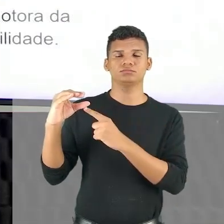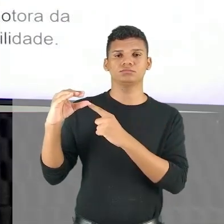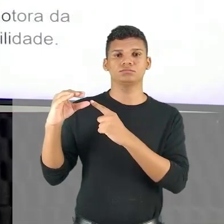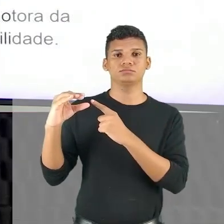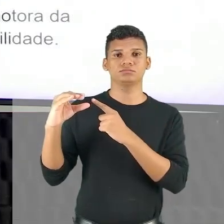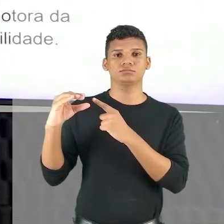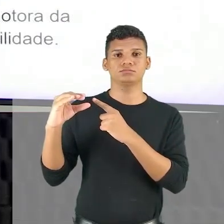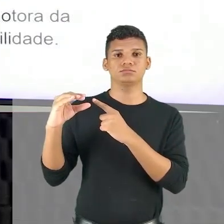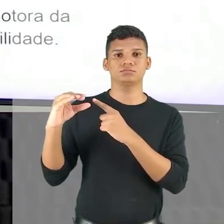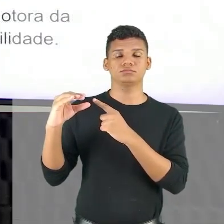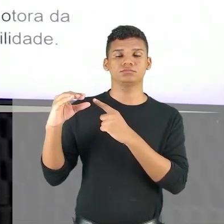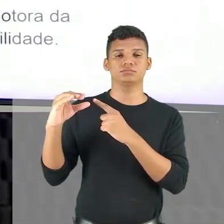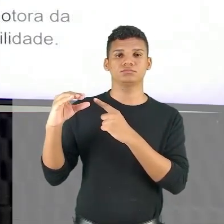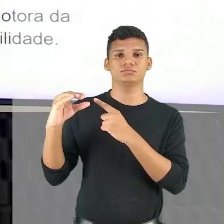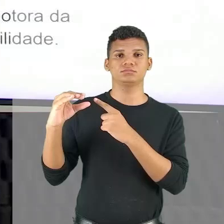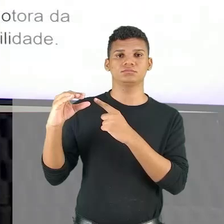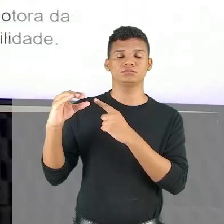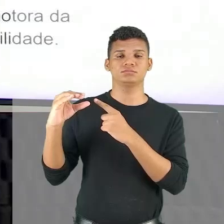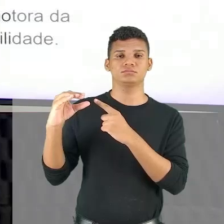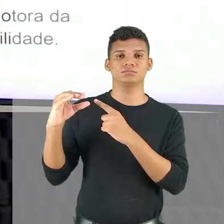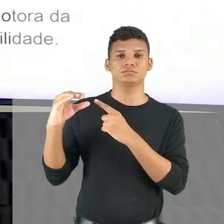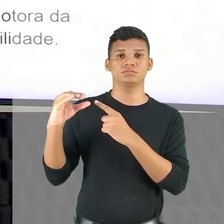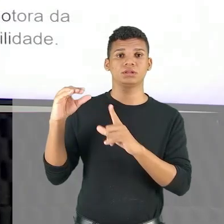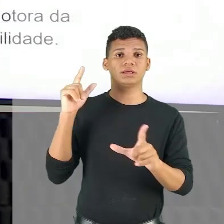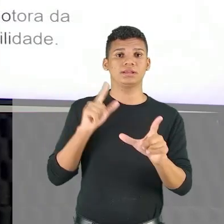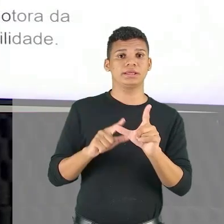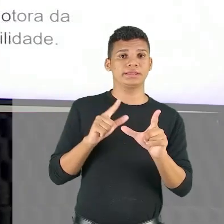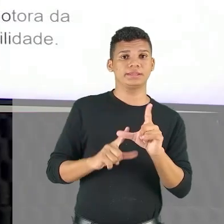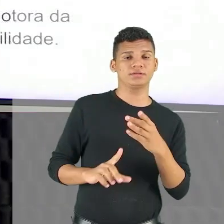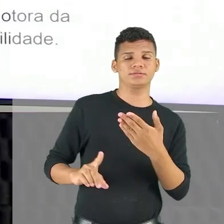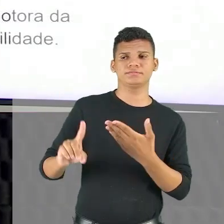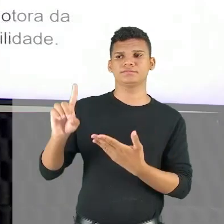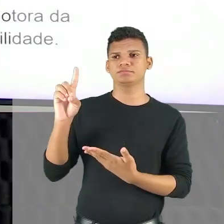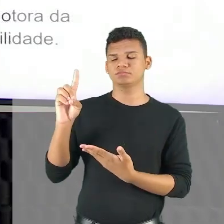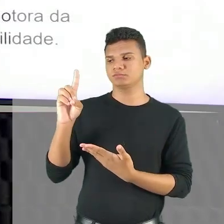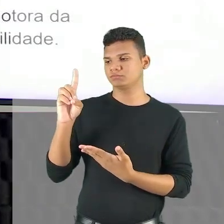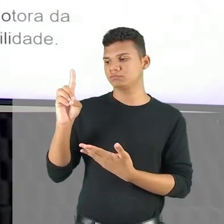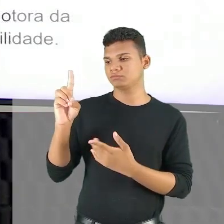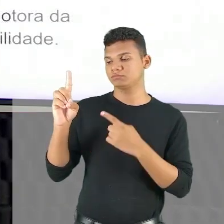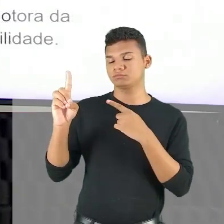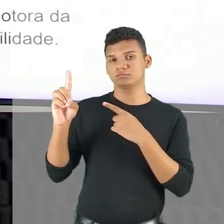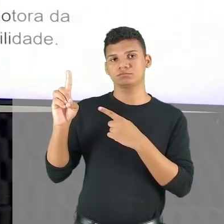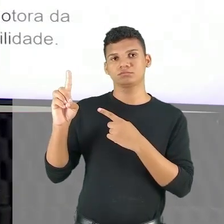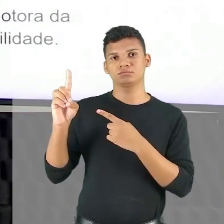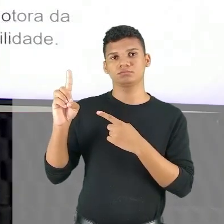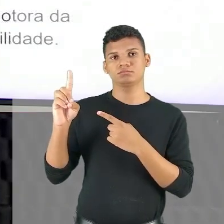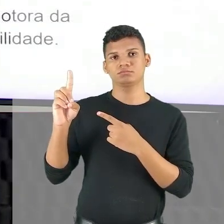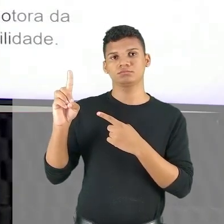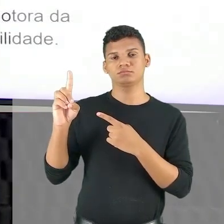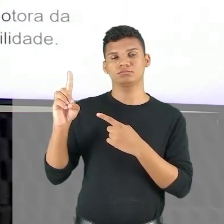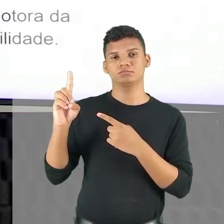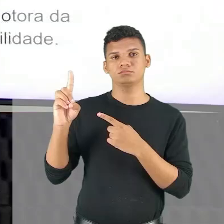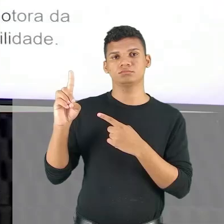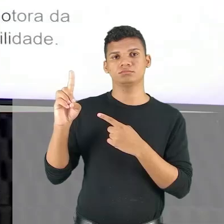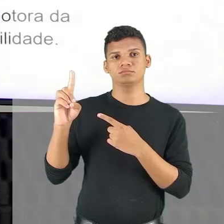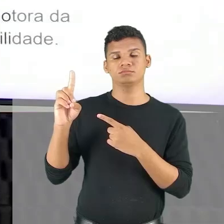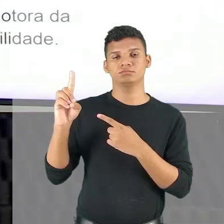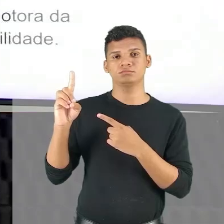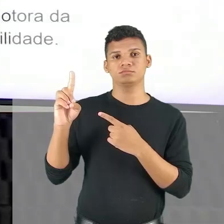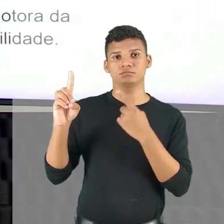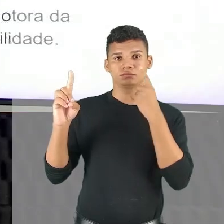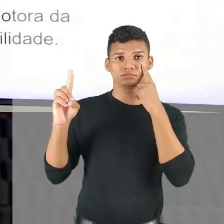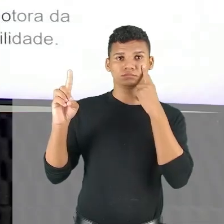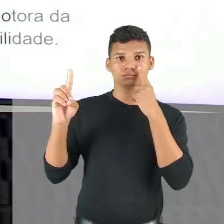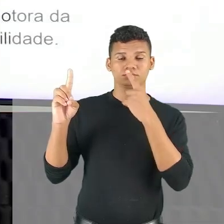para garantir a adesão à campanha. D. Promover uma identificação entre o enunciador e o leitor